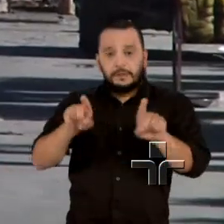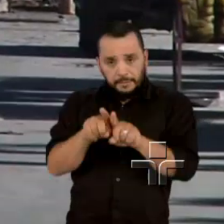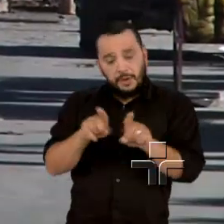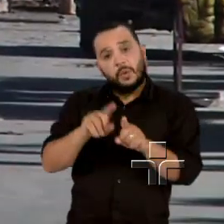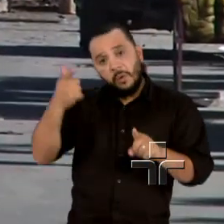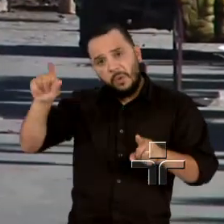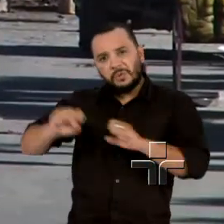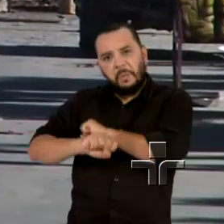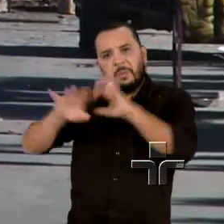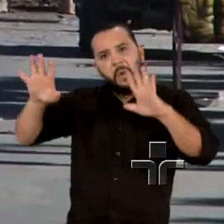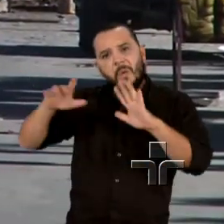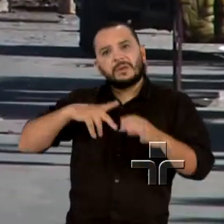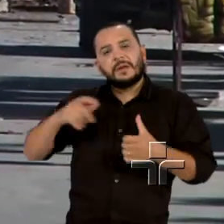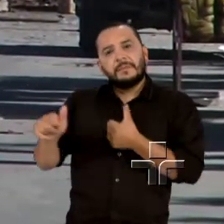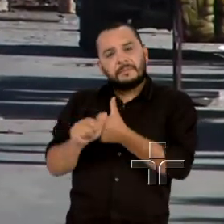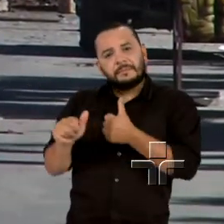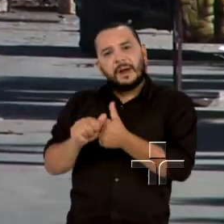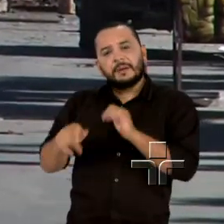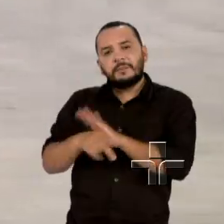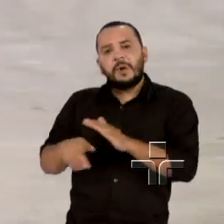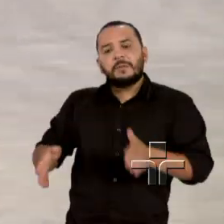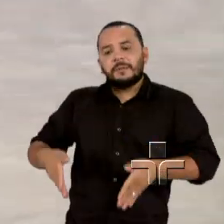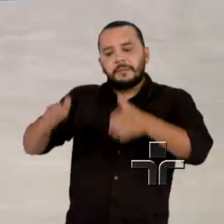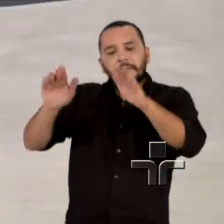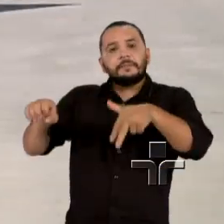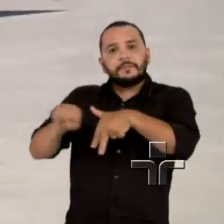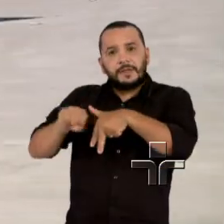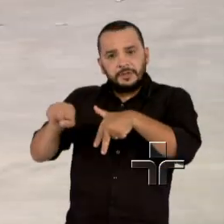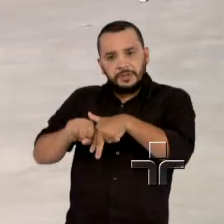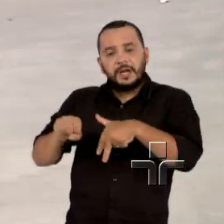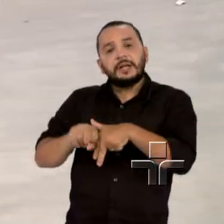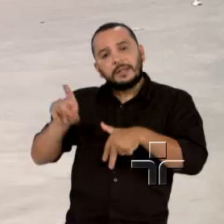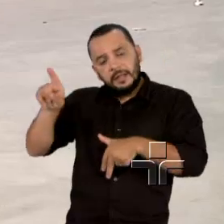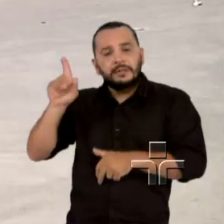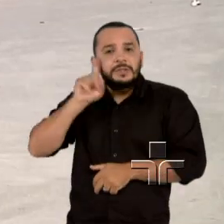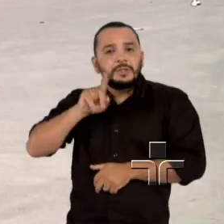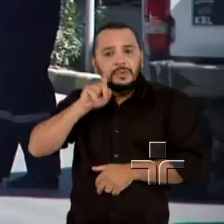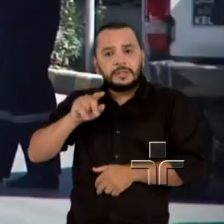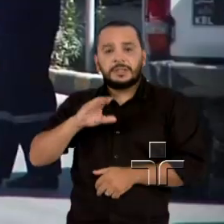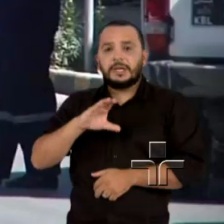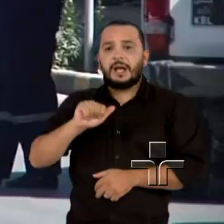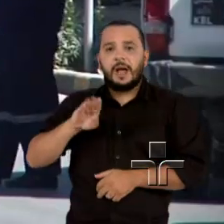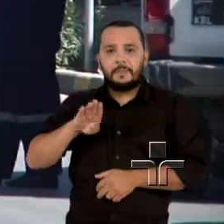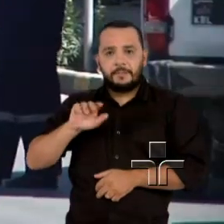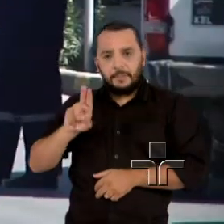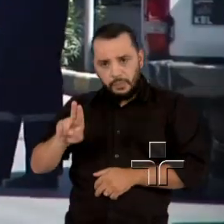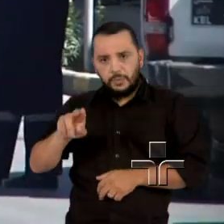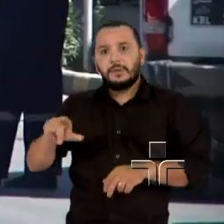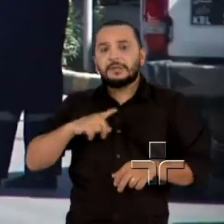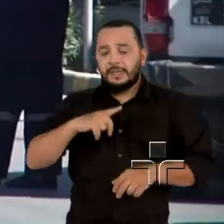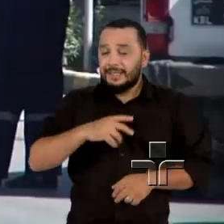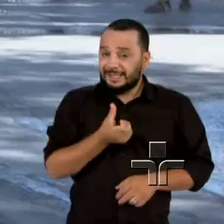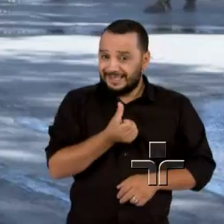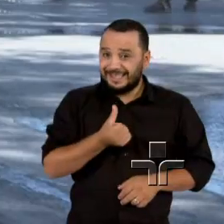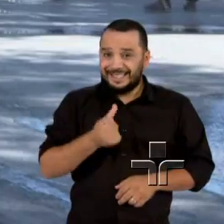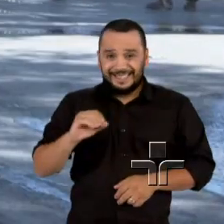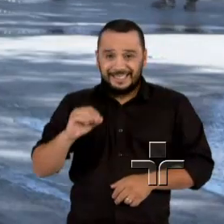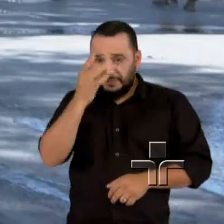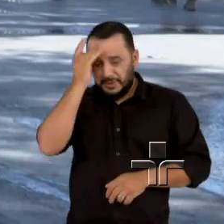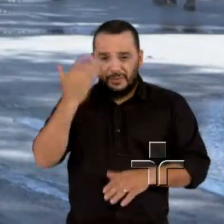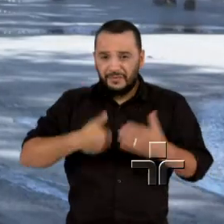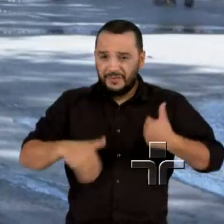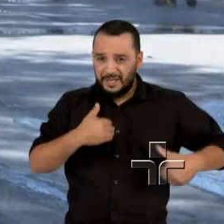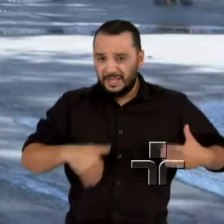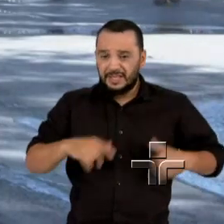ataque aconteceu perto da Embaixada dos Estados Unidos em Cabul. Cerca de 70 pessoas ficaram feridas nos 2 atentados.